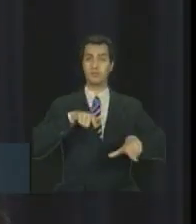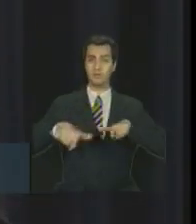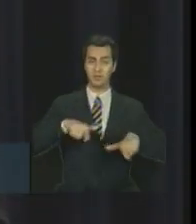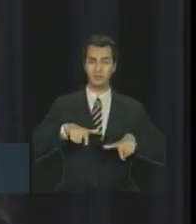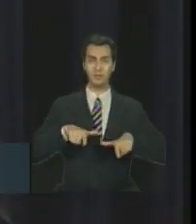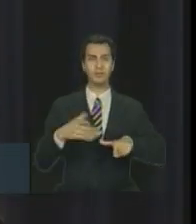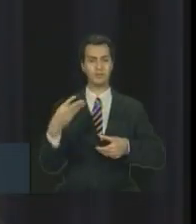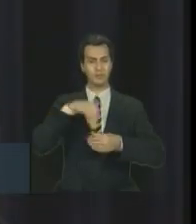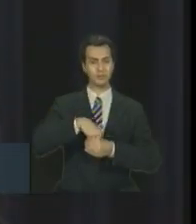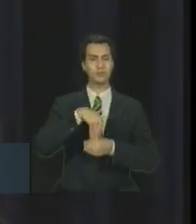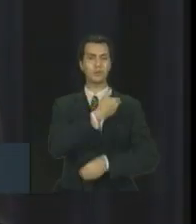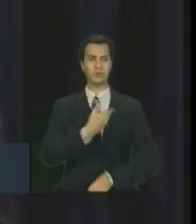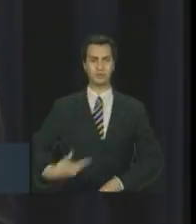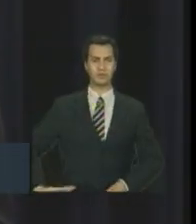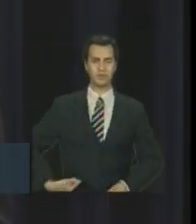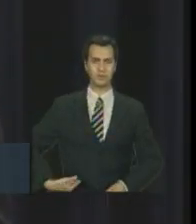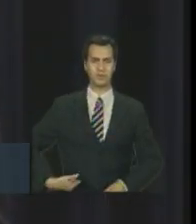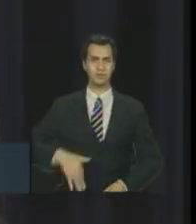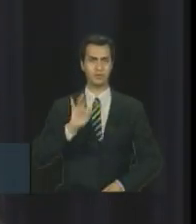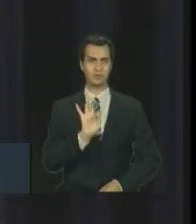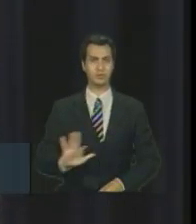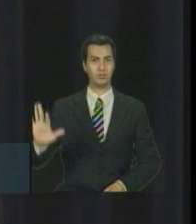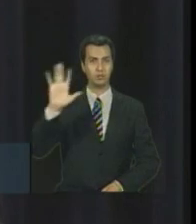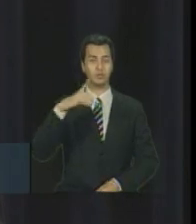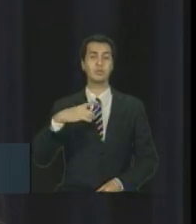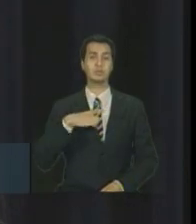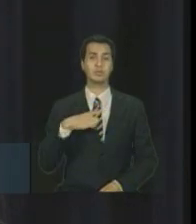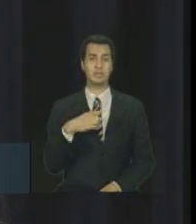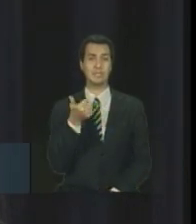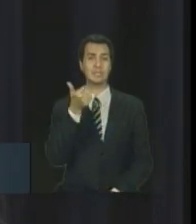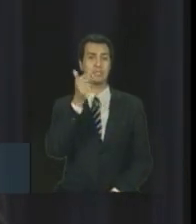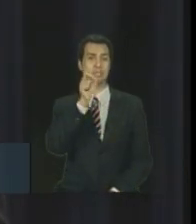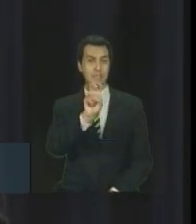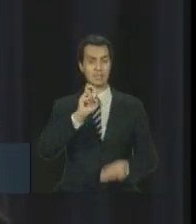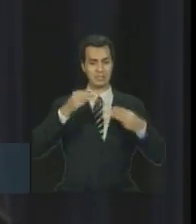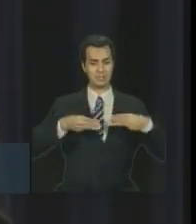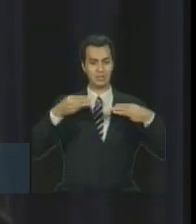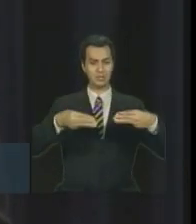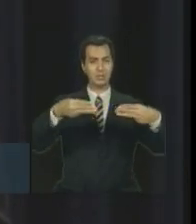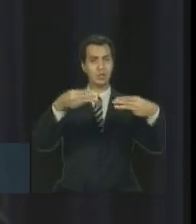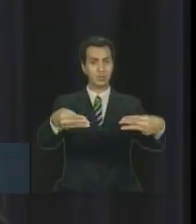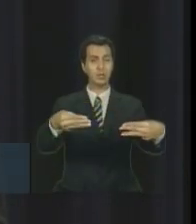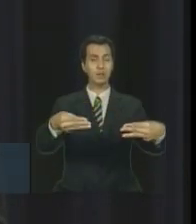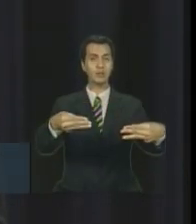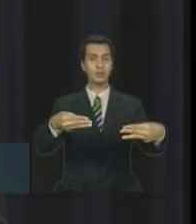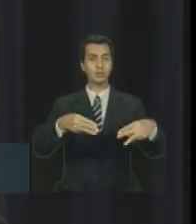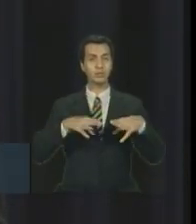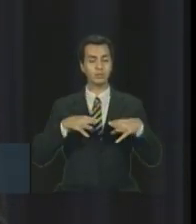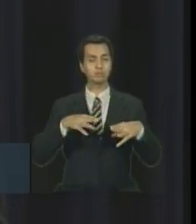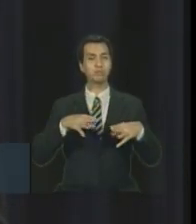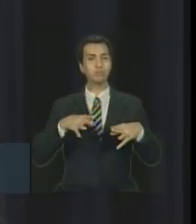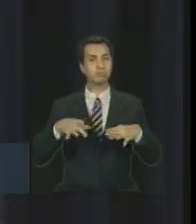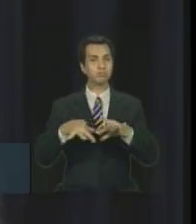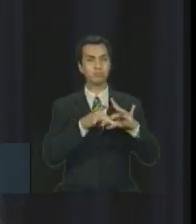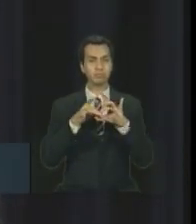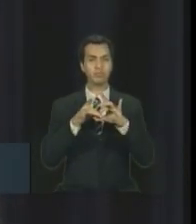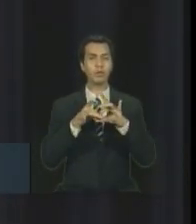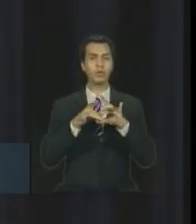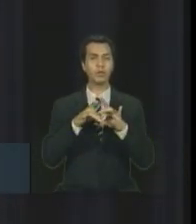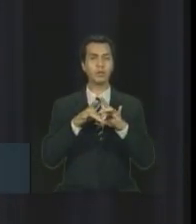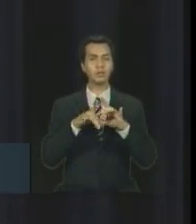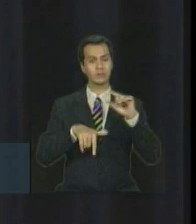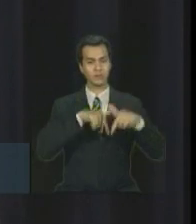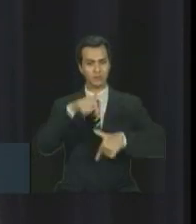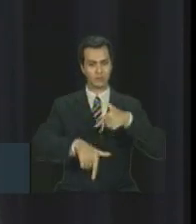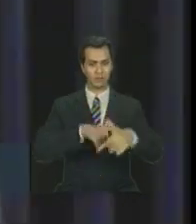âmbito do governo, 15 ministérios que têm uma política de monitoramento nas